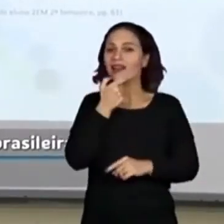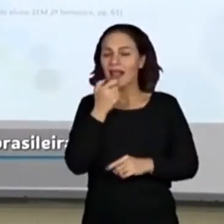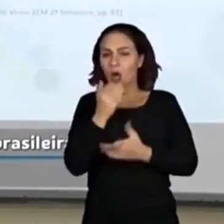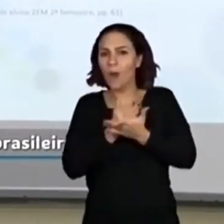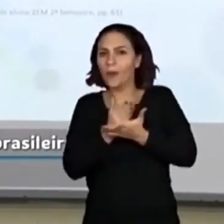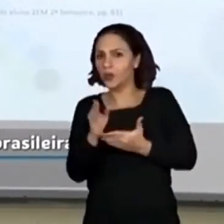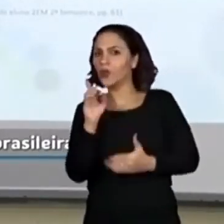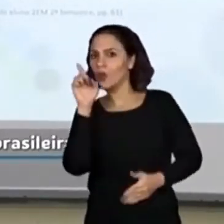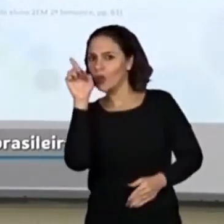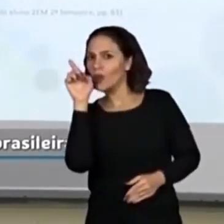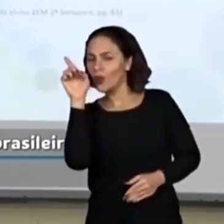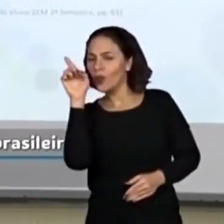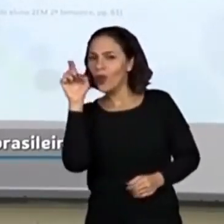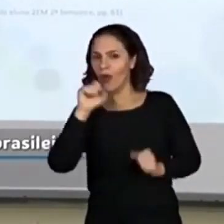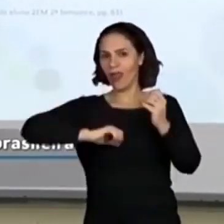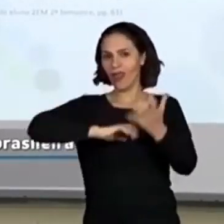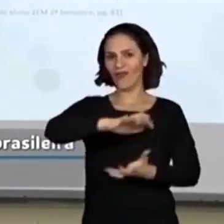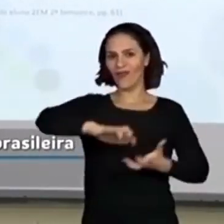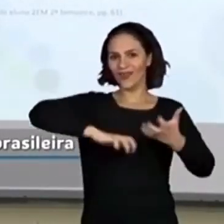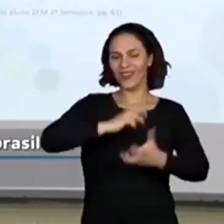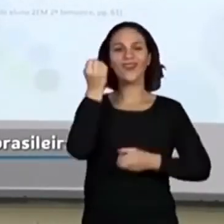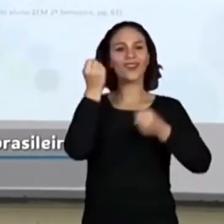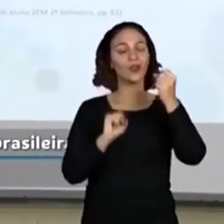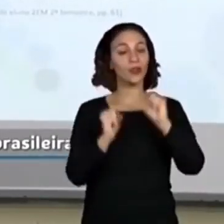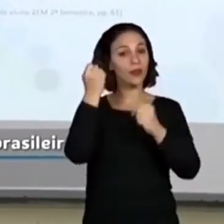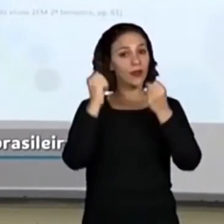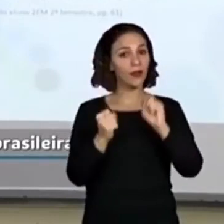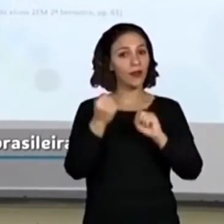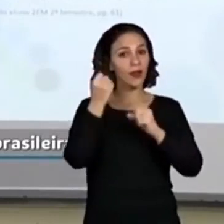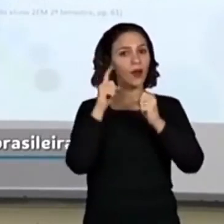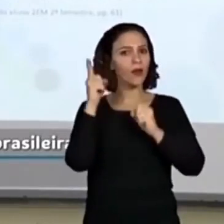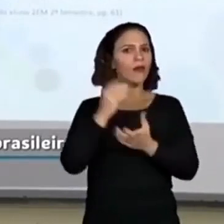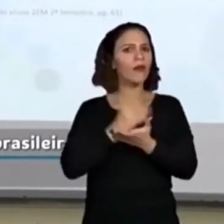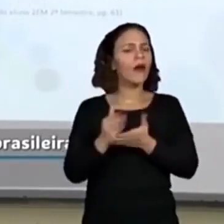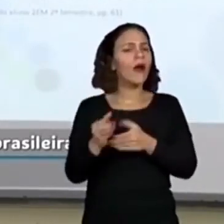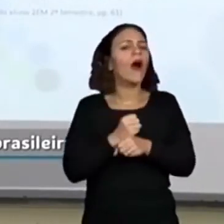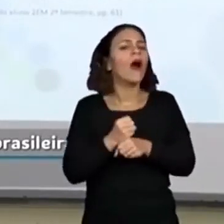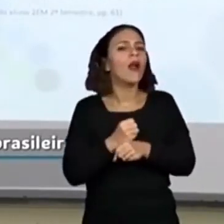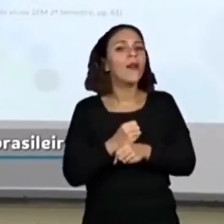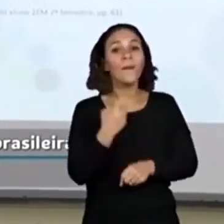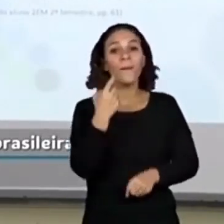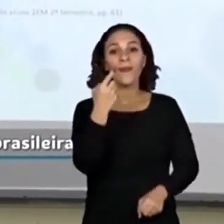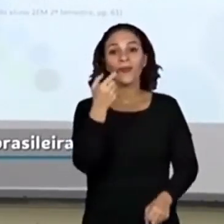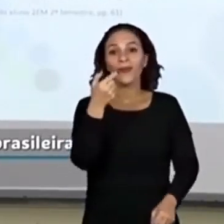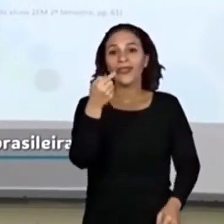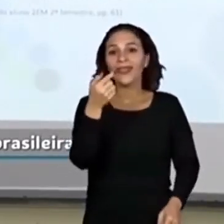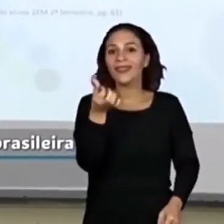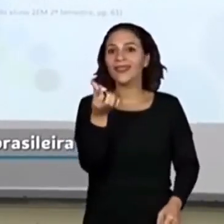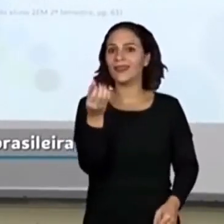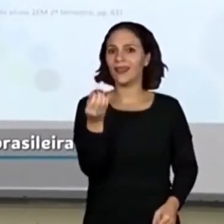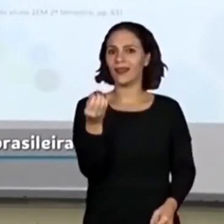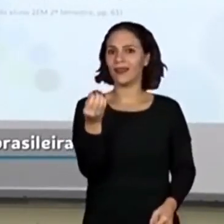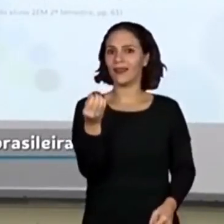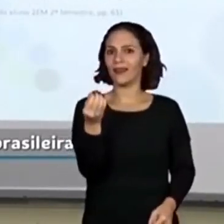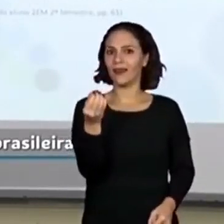começou a sua Revolução Industrial por volta de 1760, ou seja,